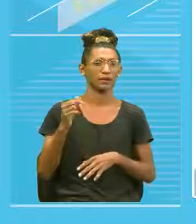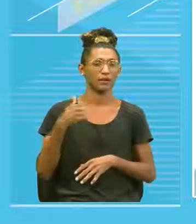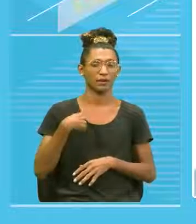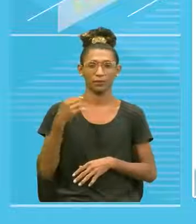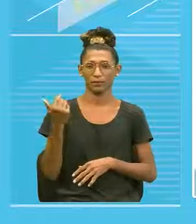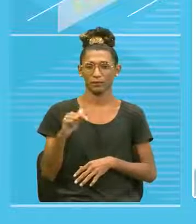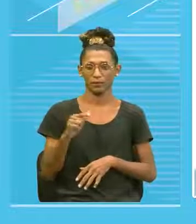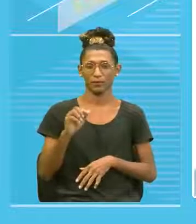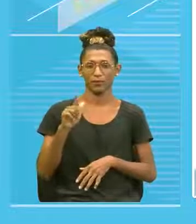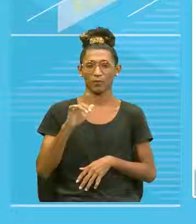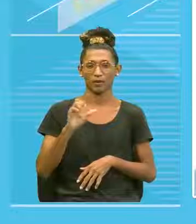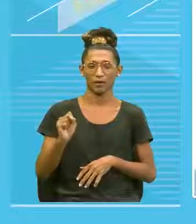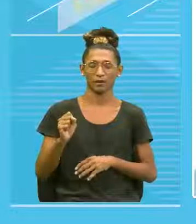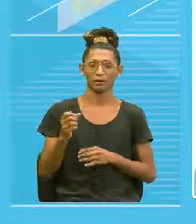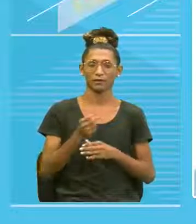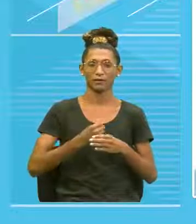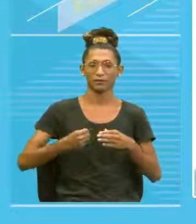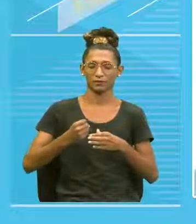cozinha an